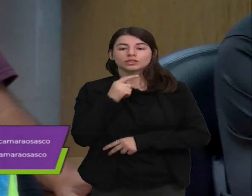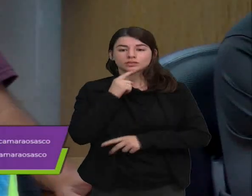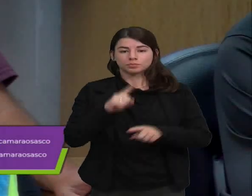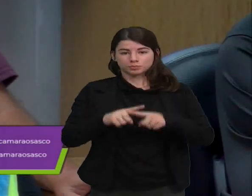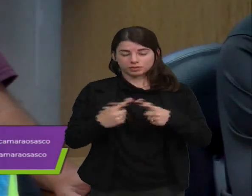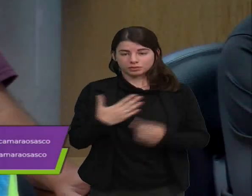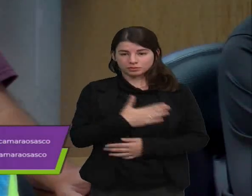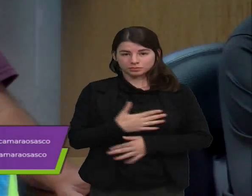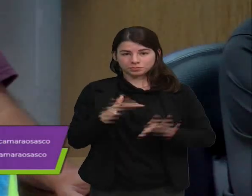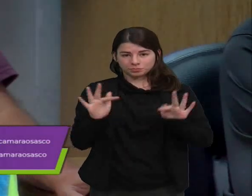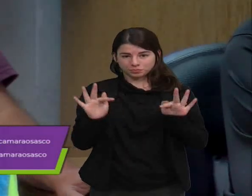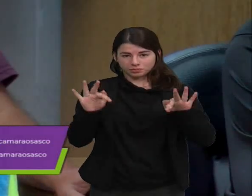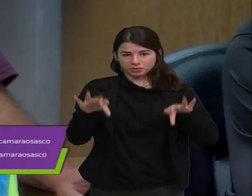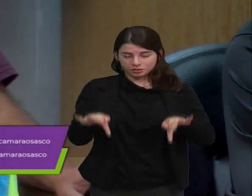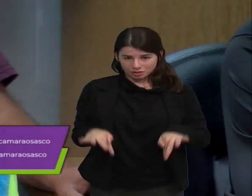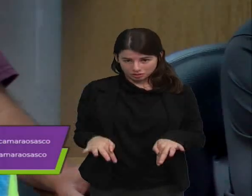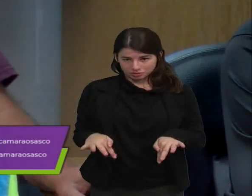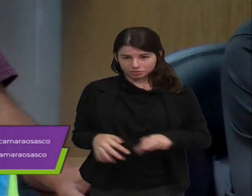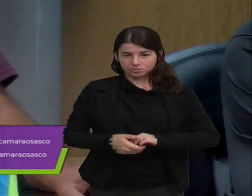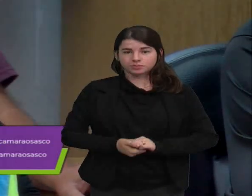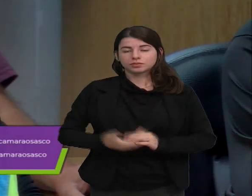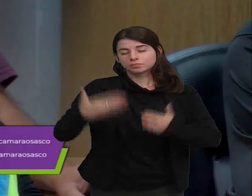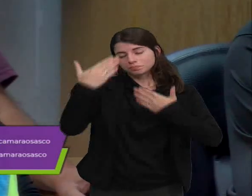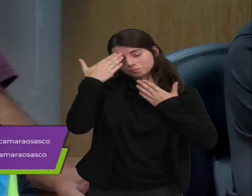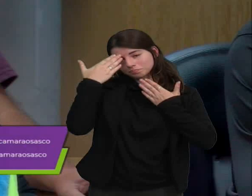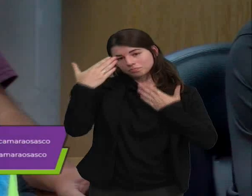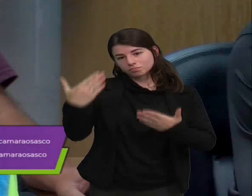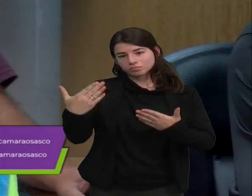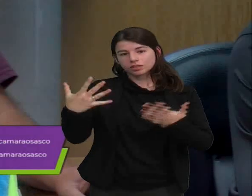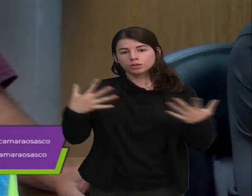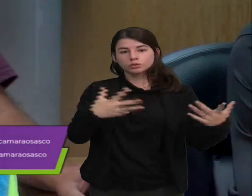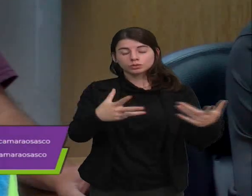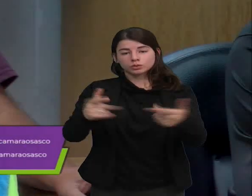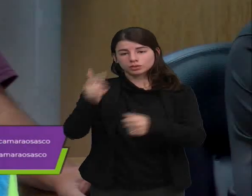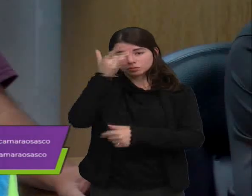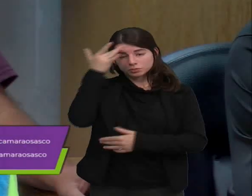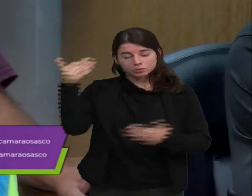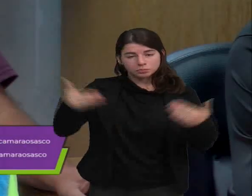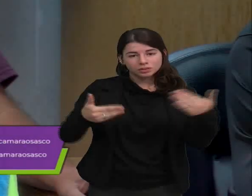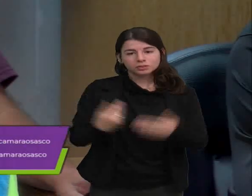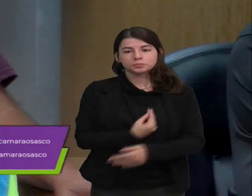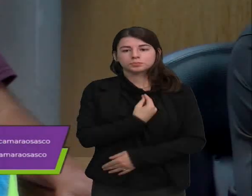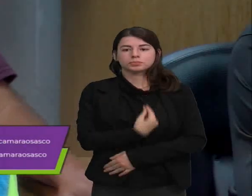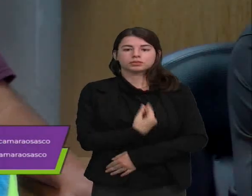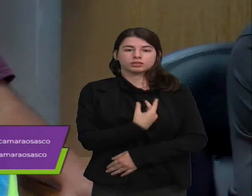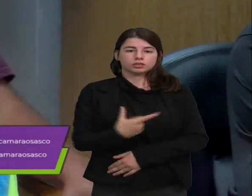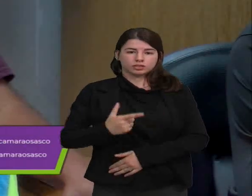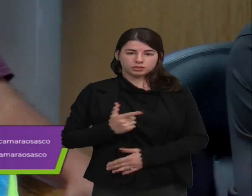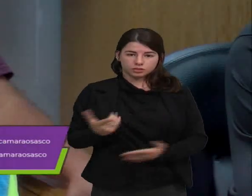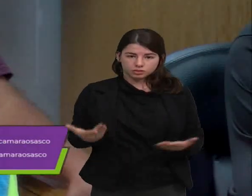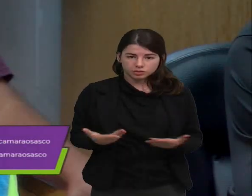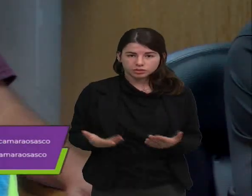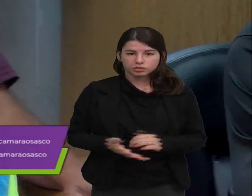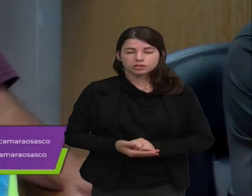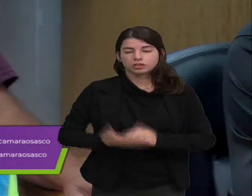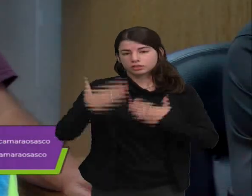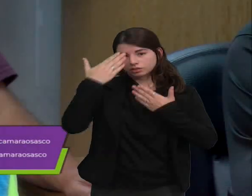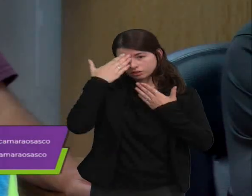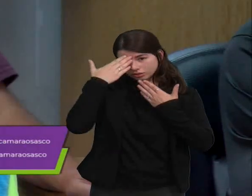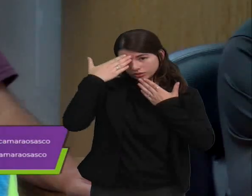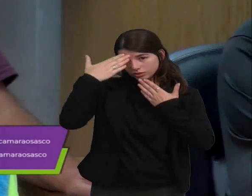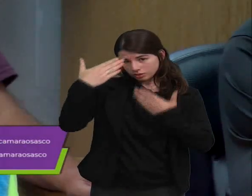de finalizar os nossos trabalhos de hoje agradecendo de novo a presença de todas e todos e todes agradecer a TV